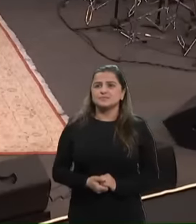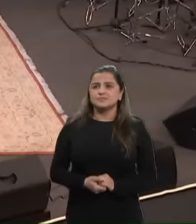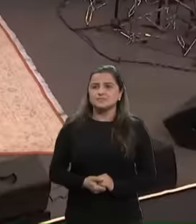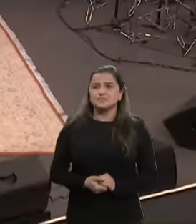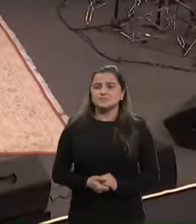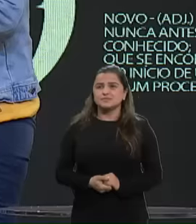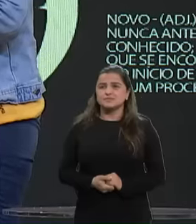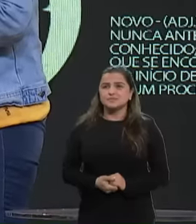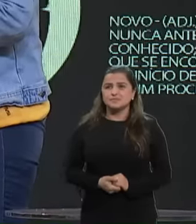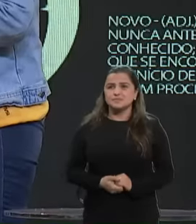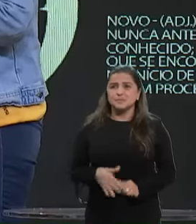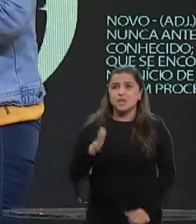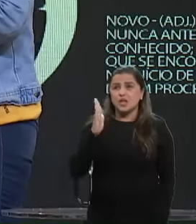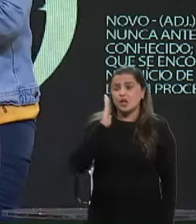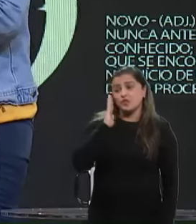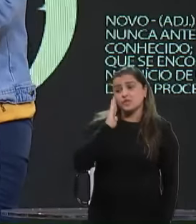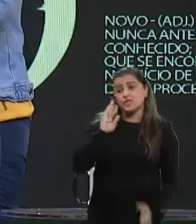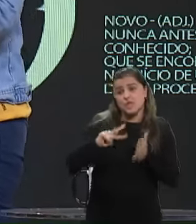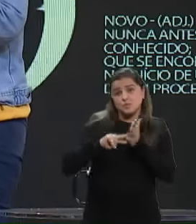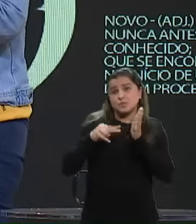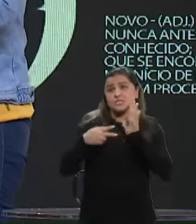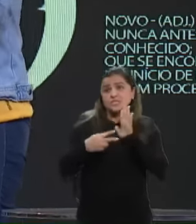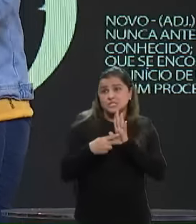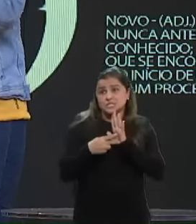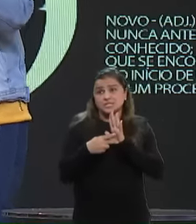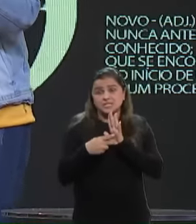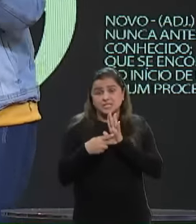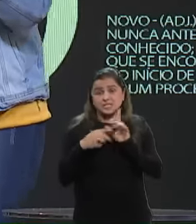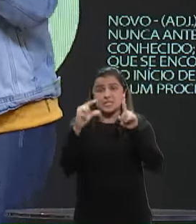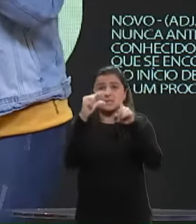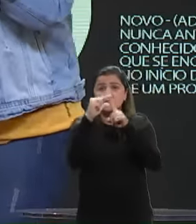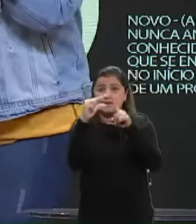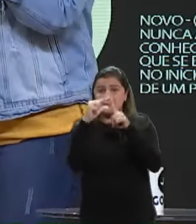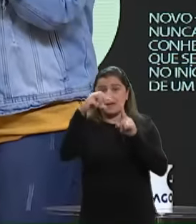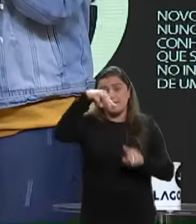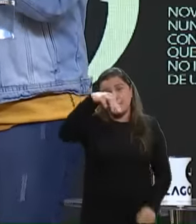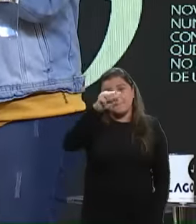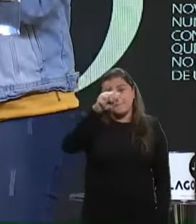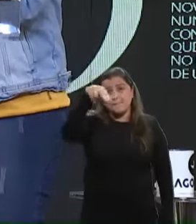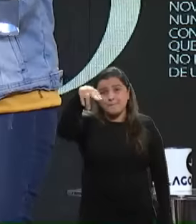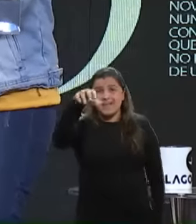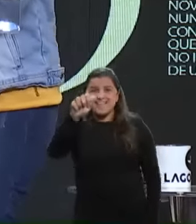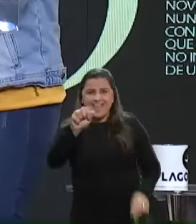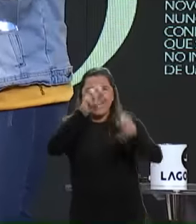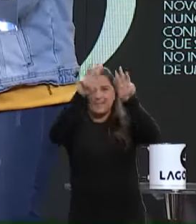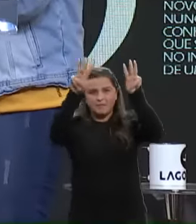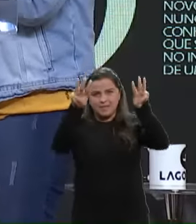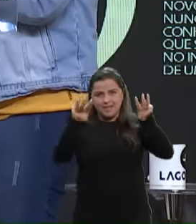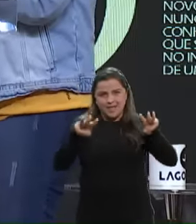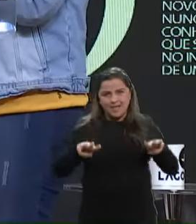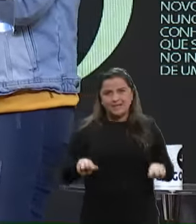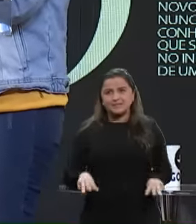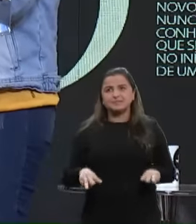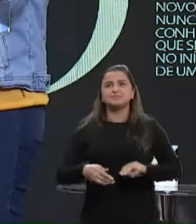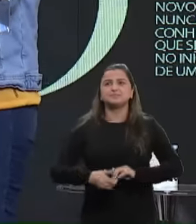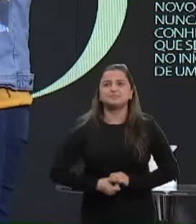Você sabe o que significa a palavra maná? Você sabe o que significa a palavra maná?